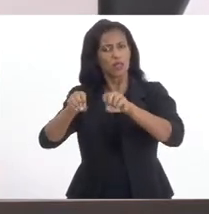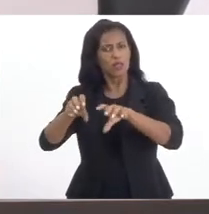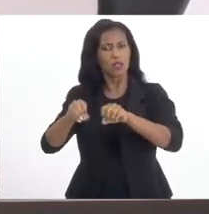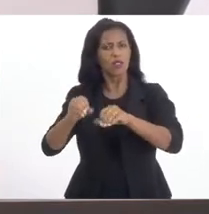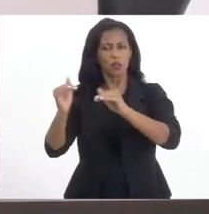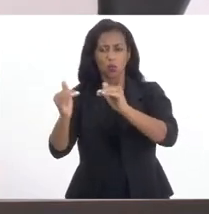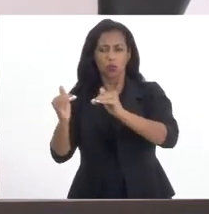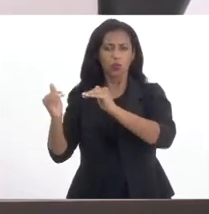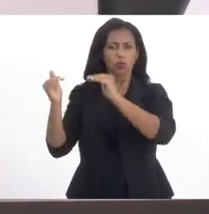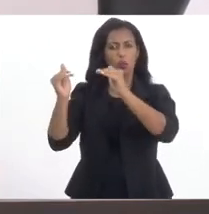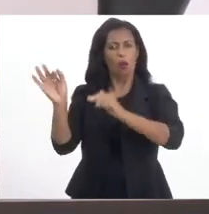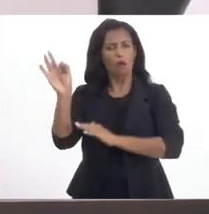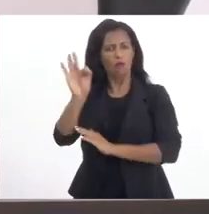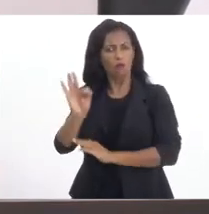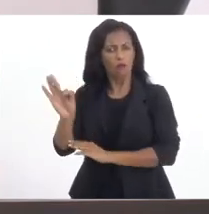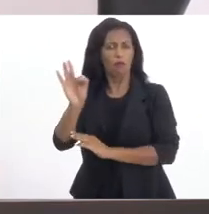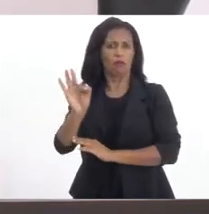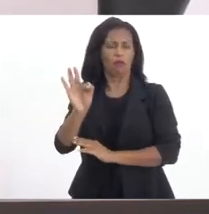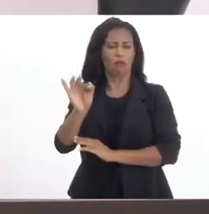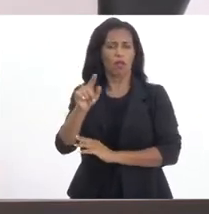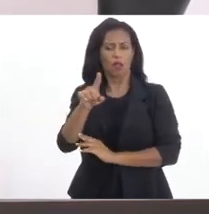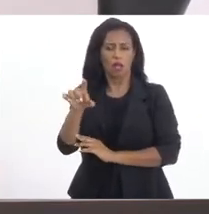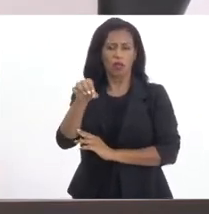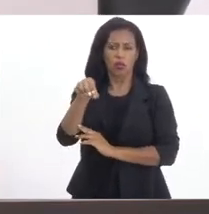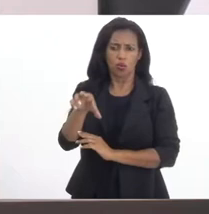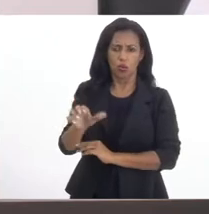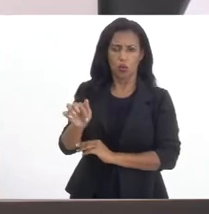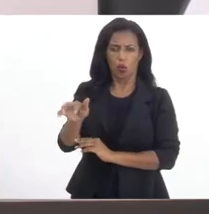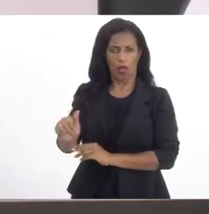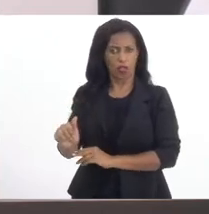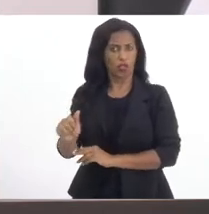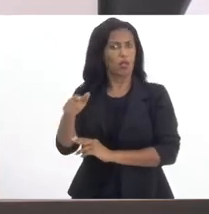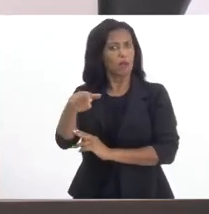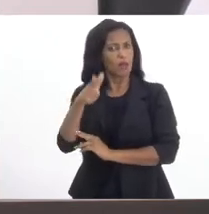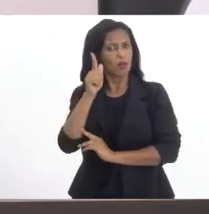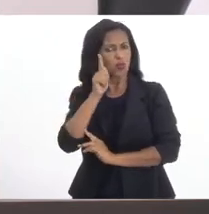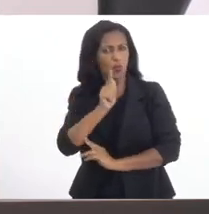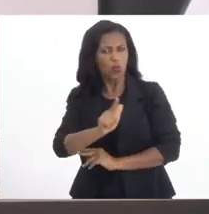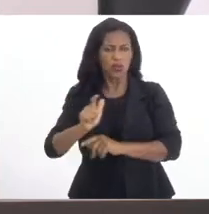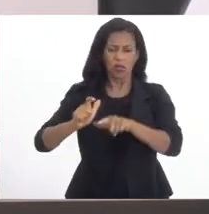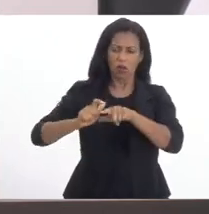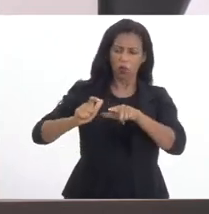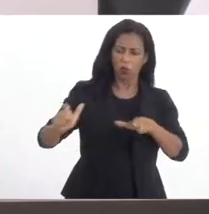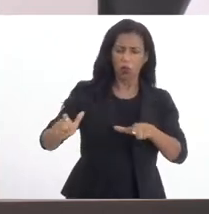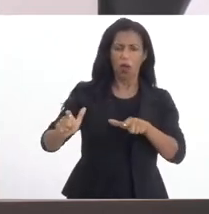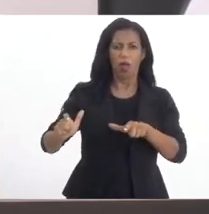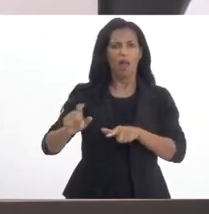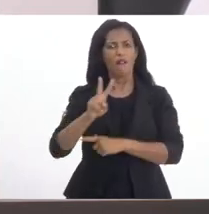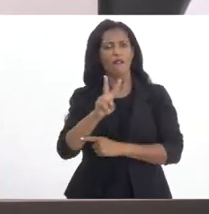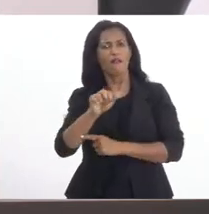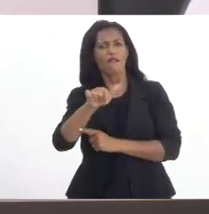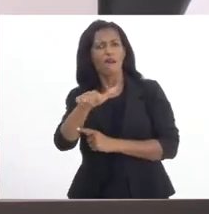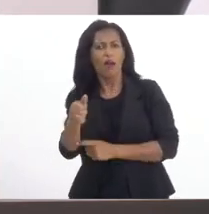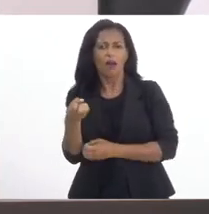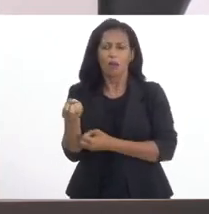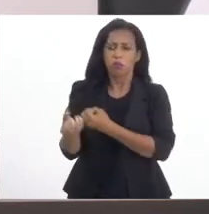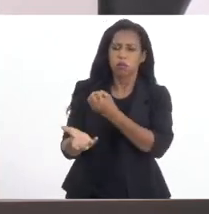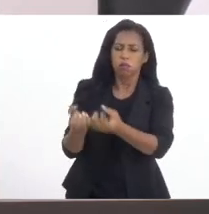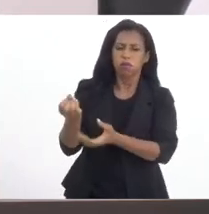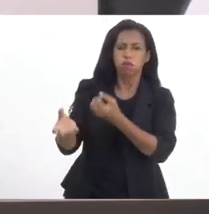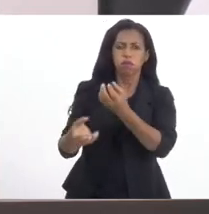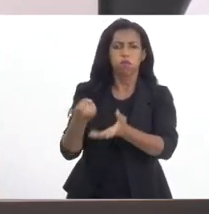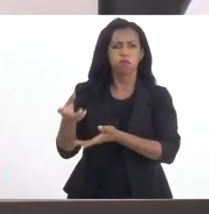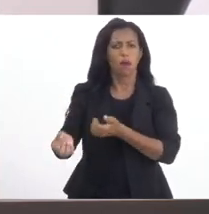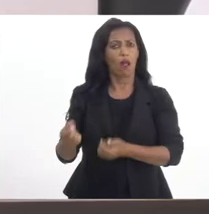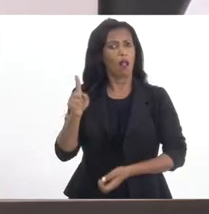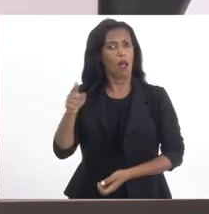gente tenha uma previsão, né, de manutenção e ampliação da quantidade de vagas ofertadas no ensino superior